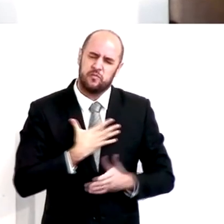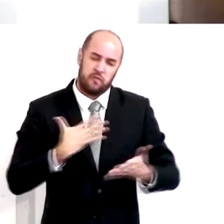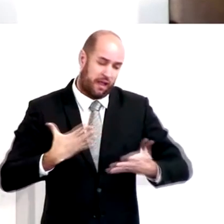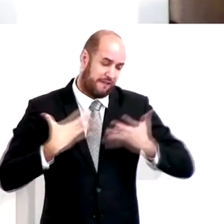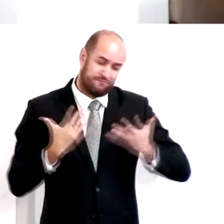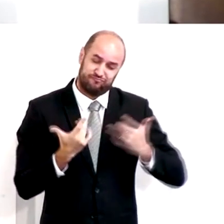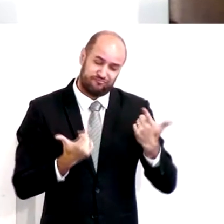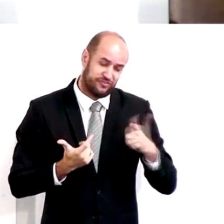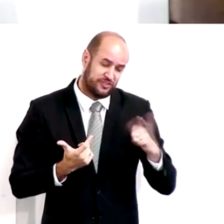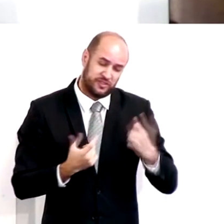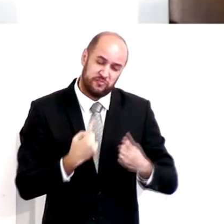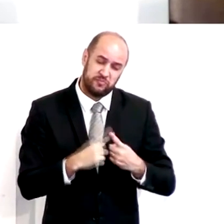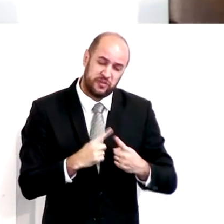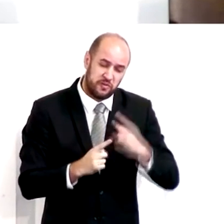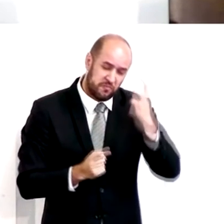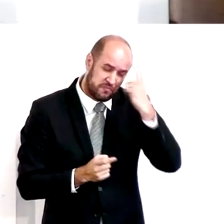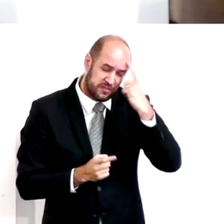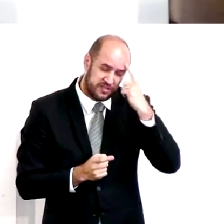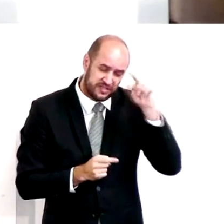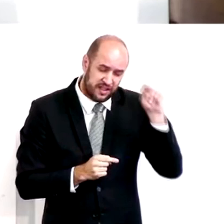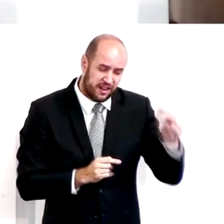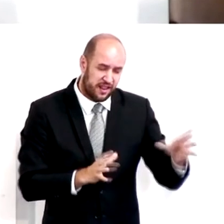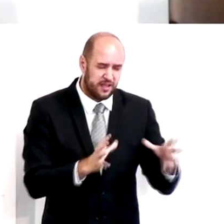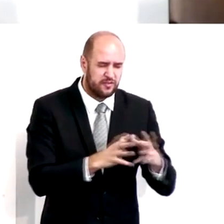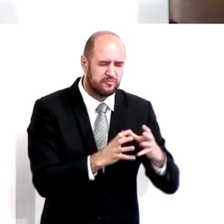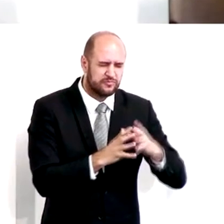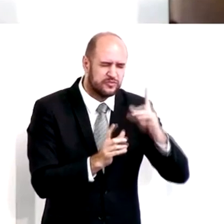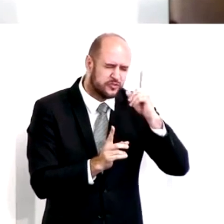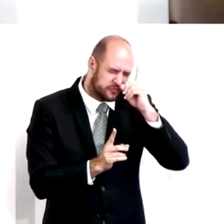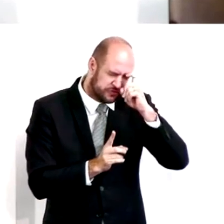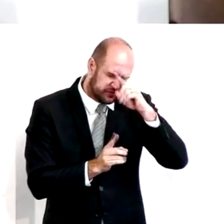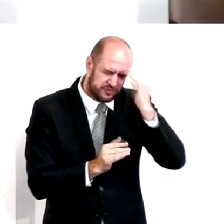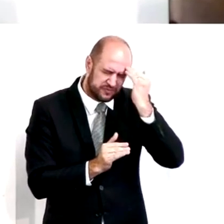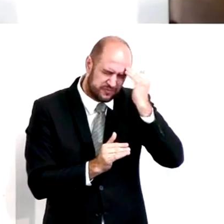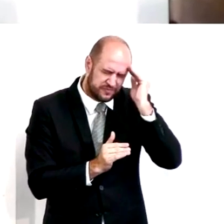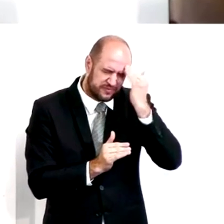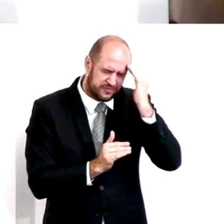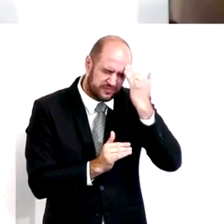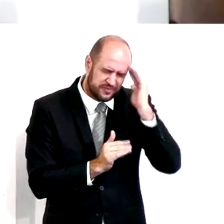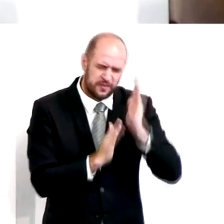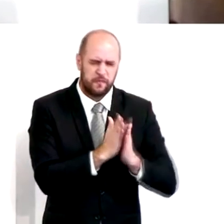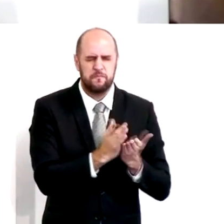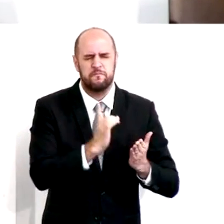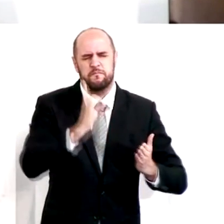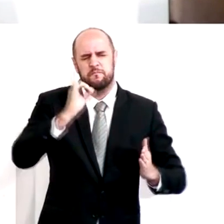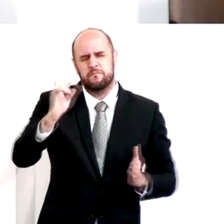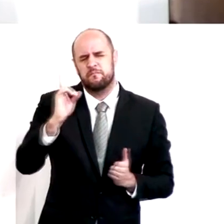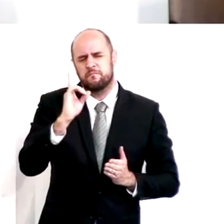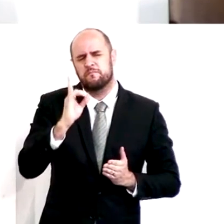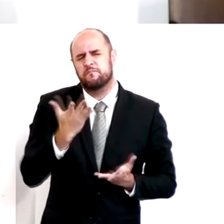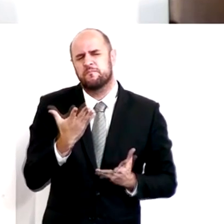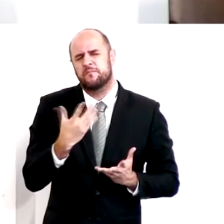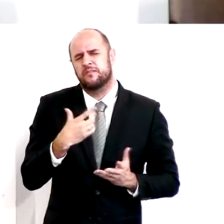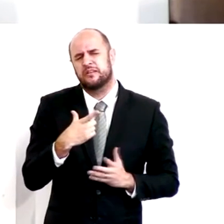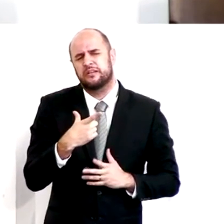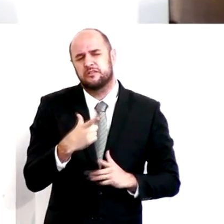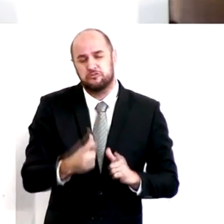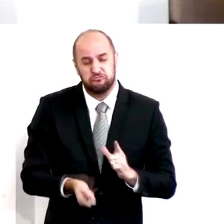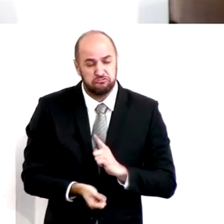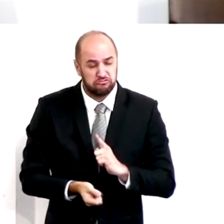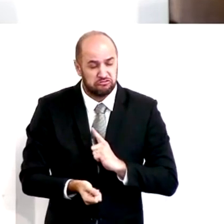porque achava que eles estavam com dificuldades no entendimento da palavra, tinham práticas